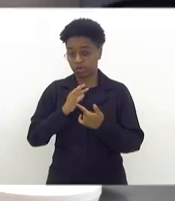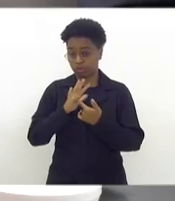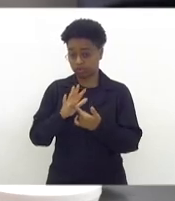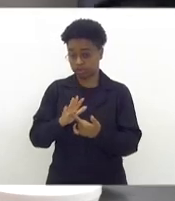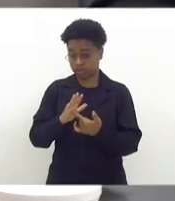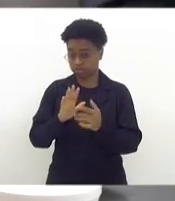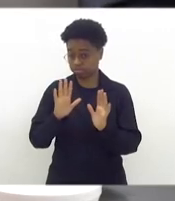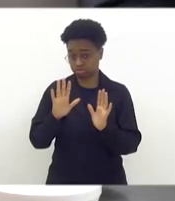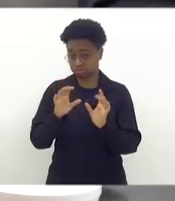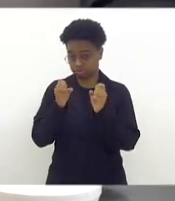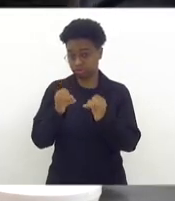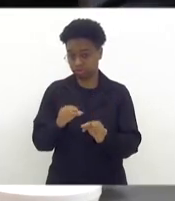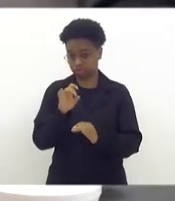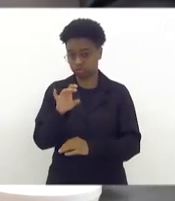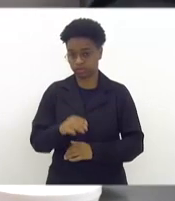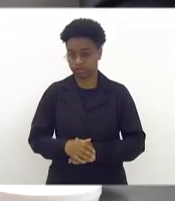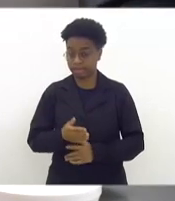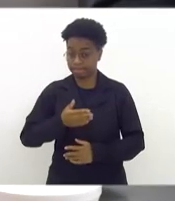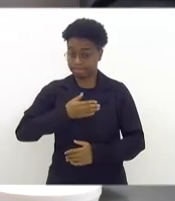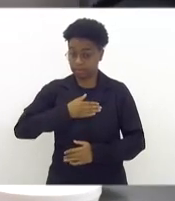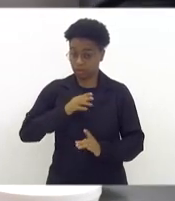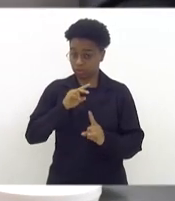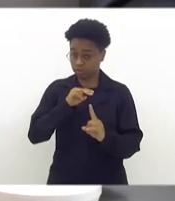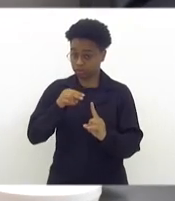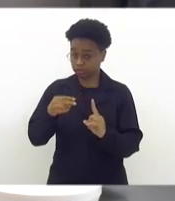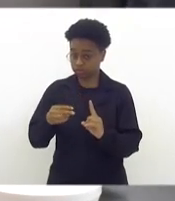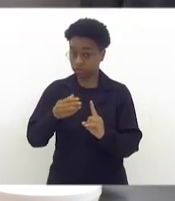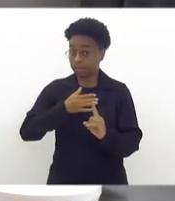tese. No meu entendimento,